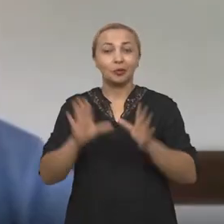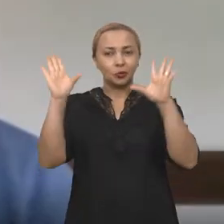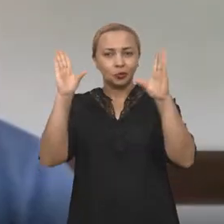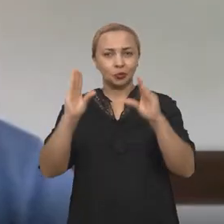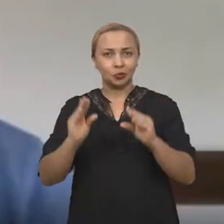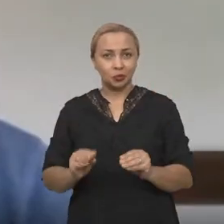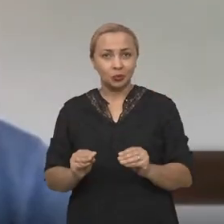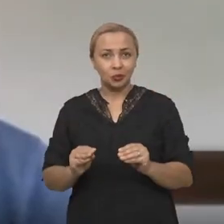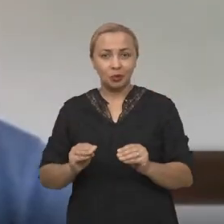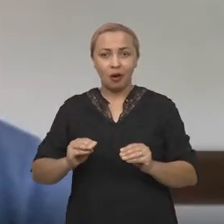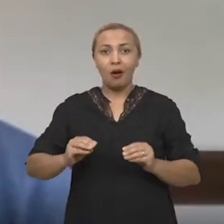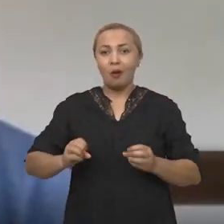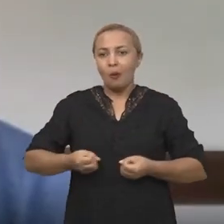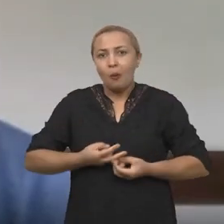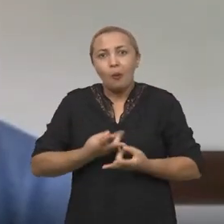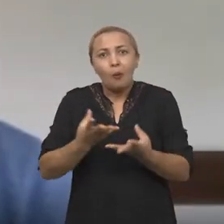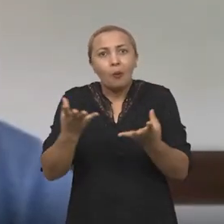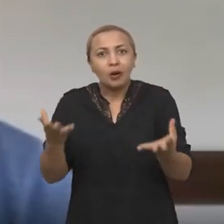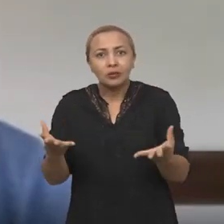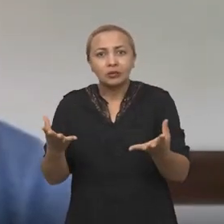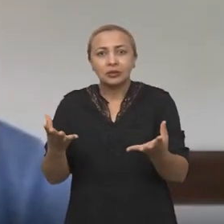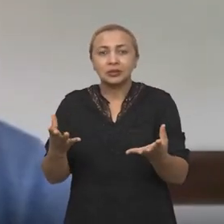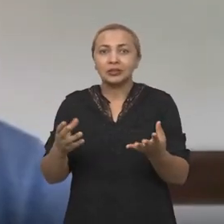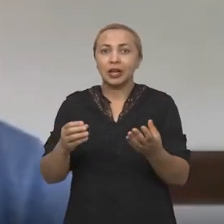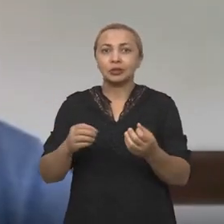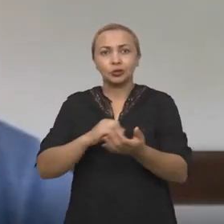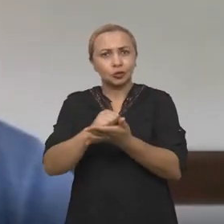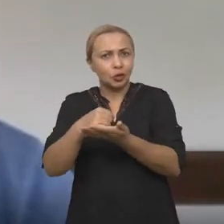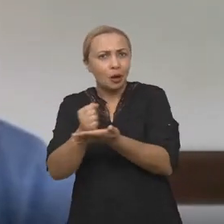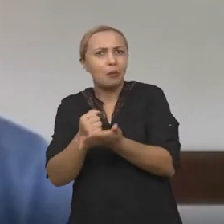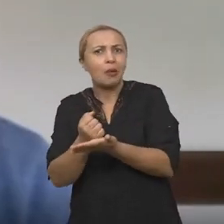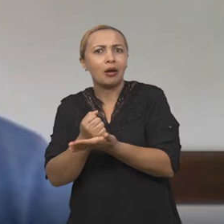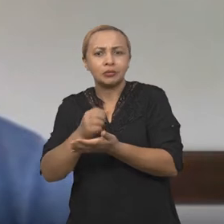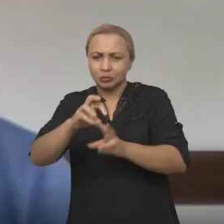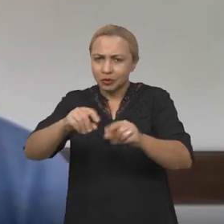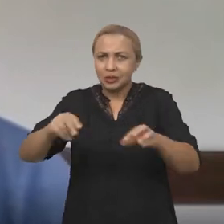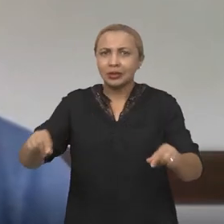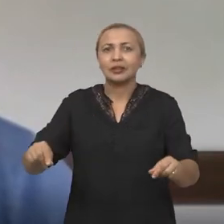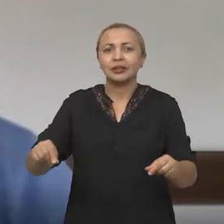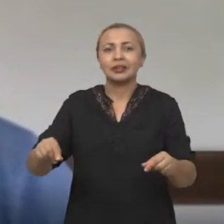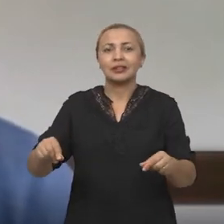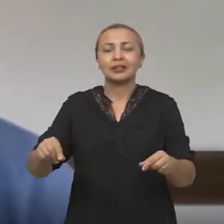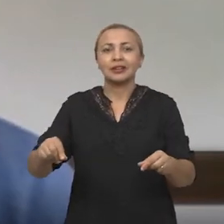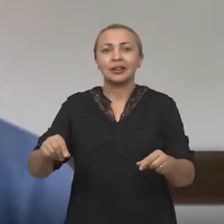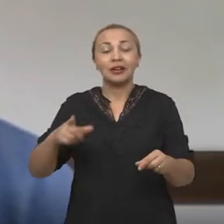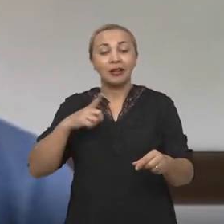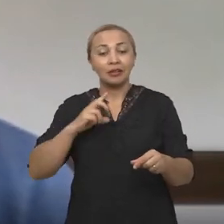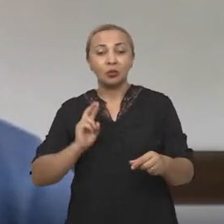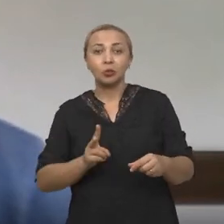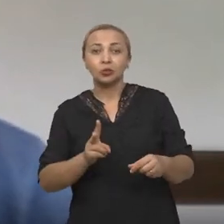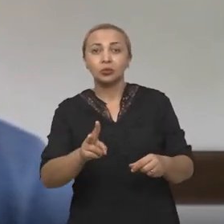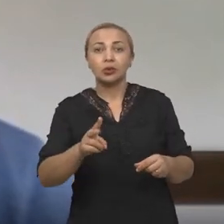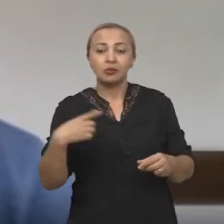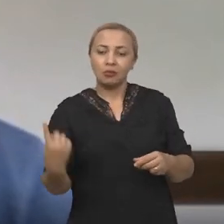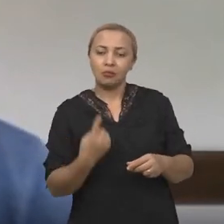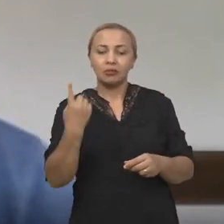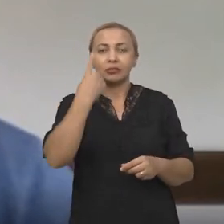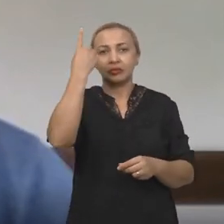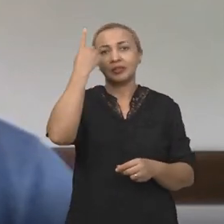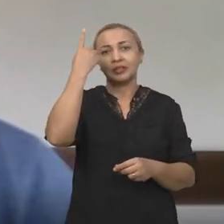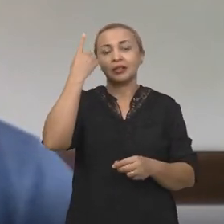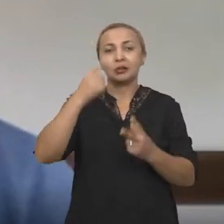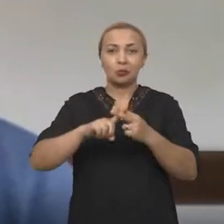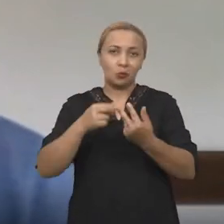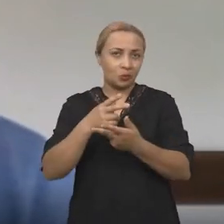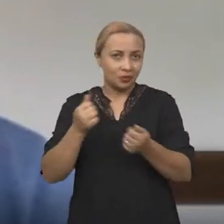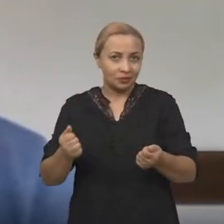Reduzimos a quantidade de fertilizantes utilizados, mantendo ou até aumentando a produtividade